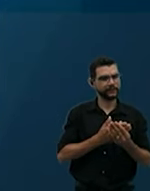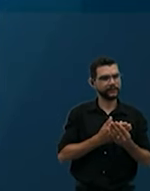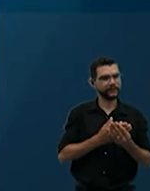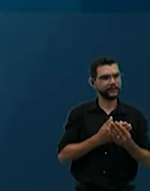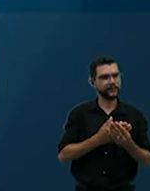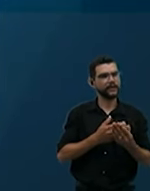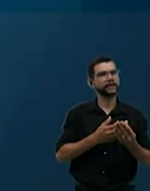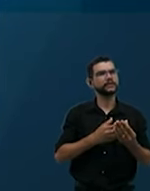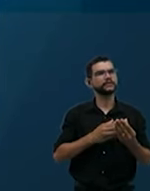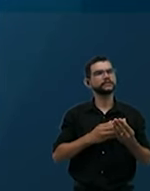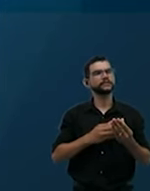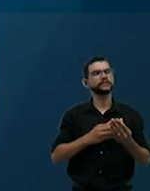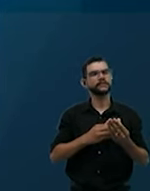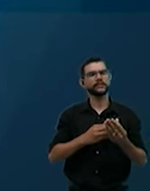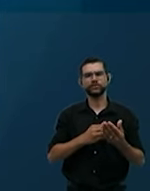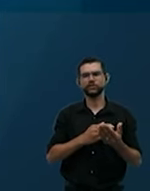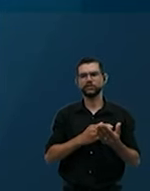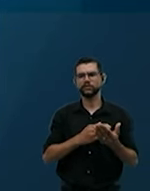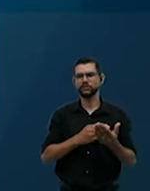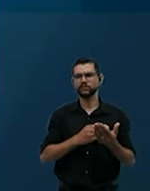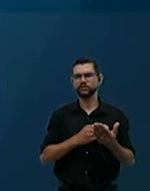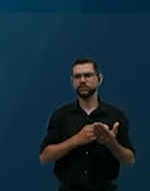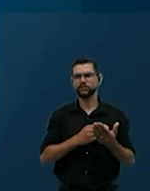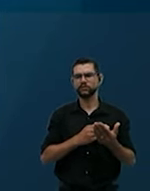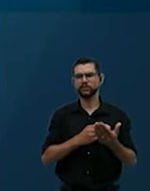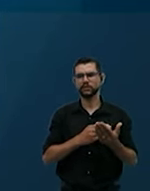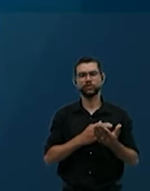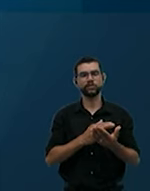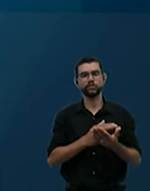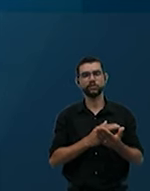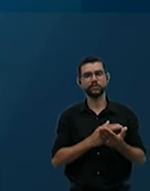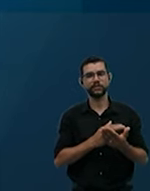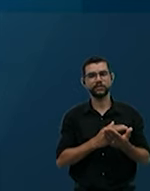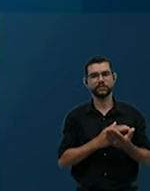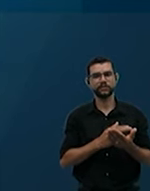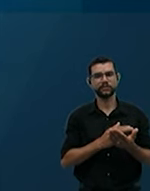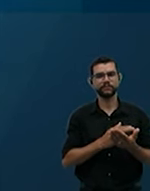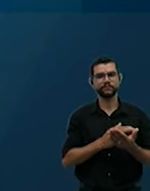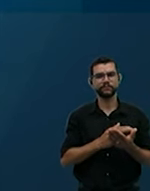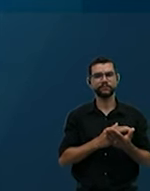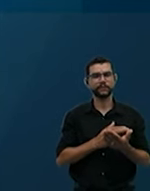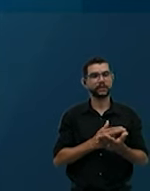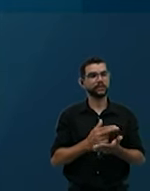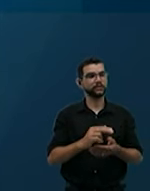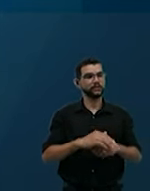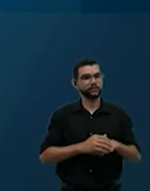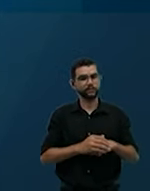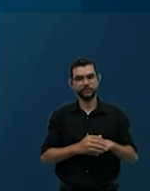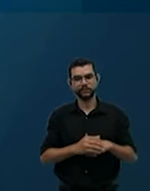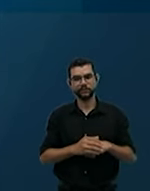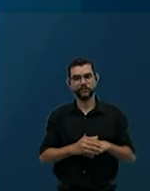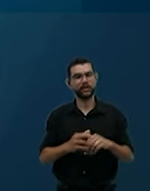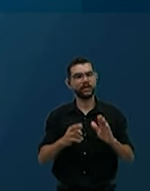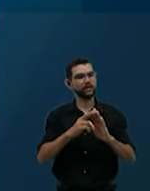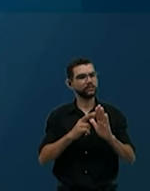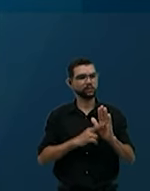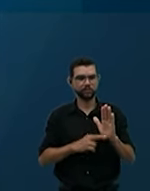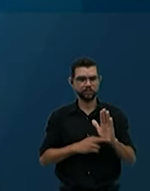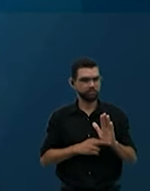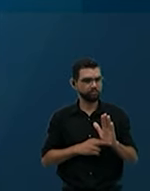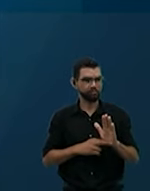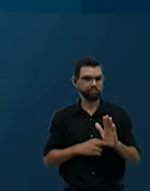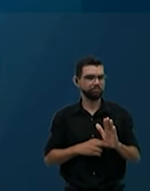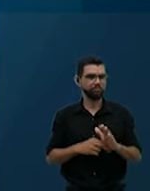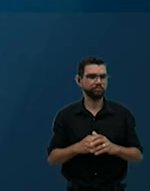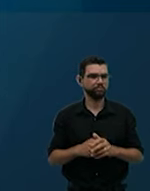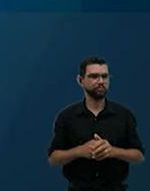de demandas repetitivas, e a minha preocupação aqui, e a minha contribuição também, é no sentido de que a tese que vier a ser